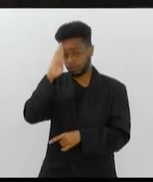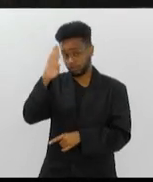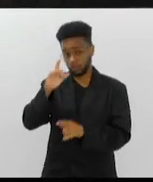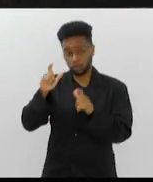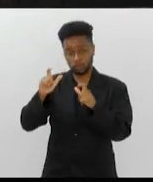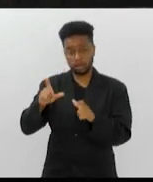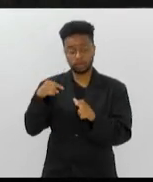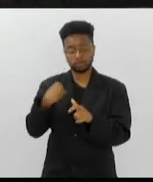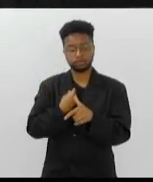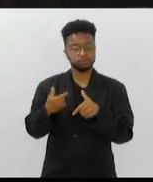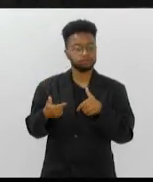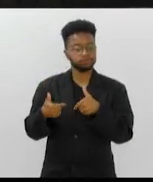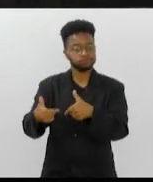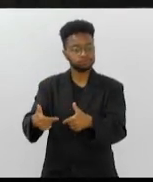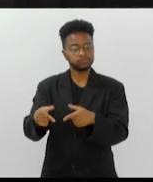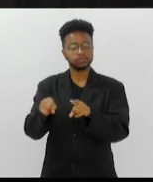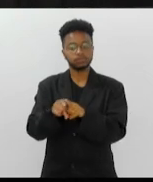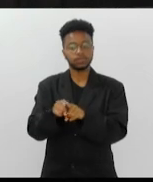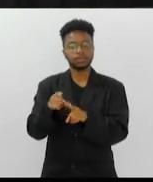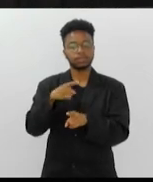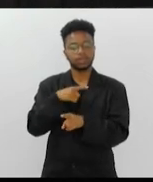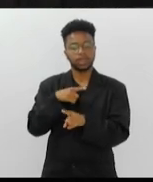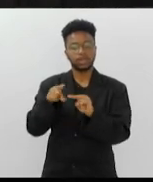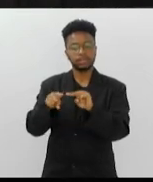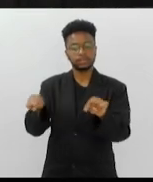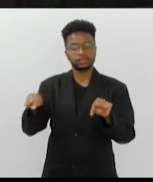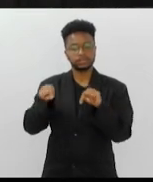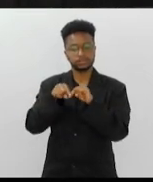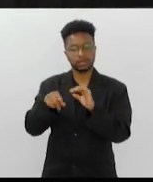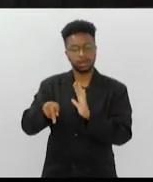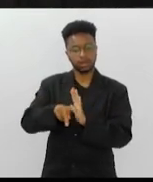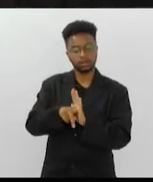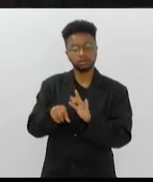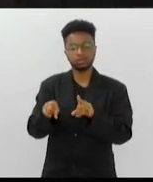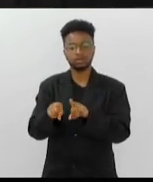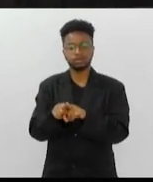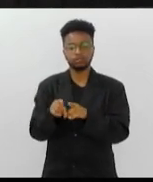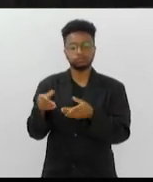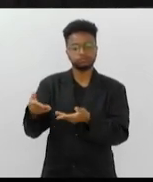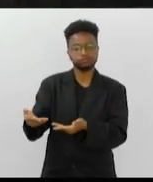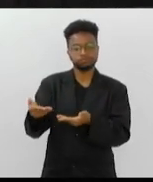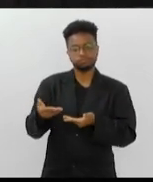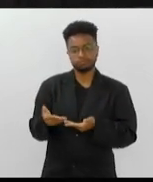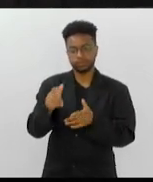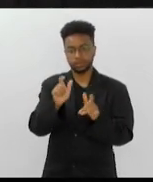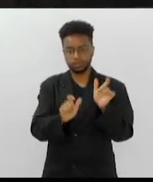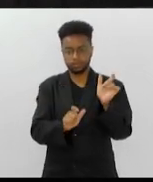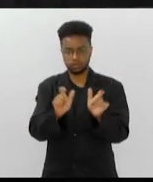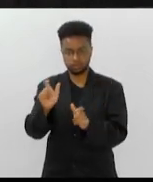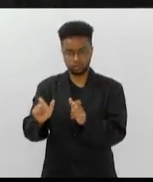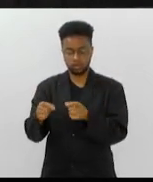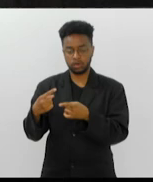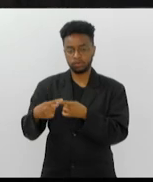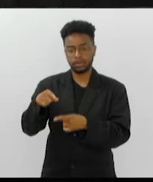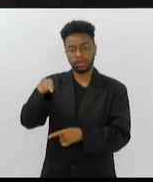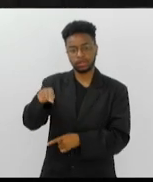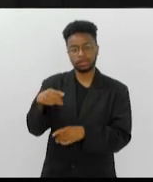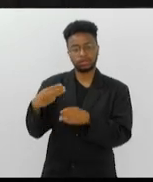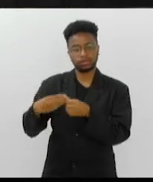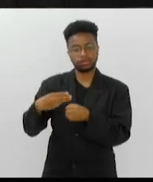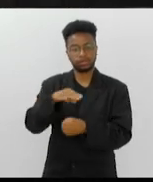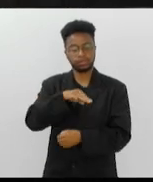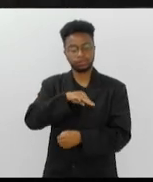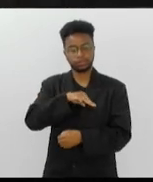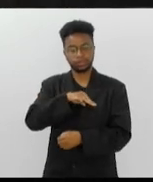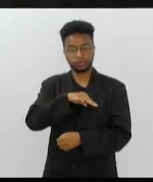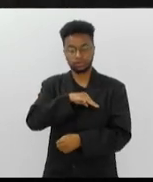atua, aonde a gente tem o nosso escritório, aonde a gente recebe as pessoas. Madureira, que tem